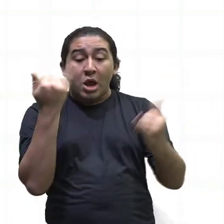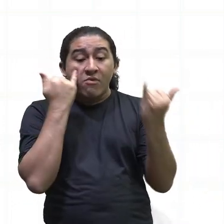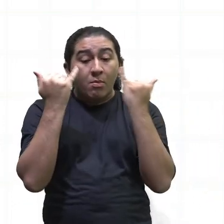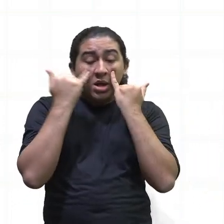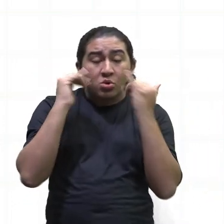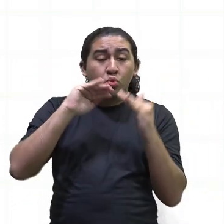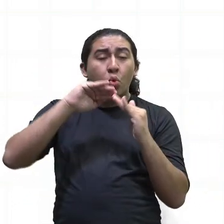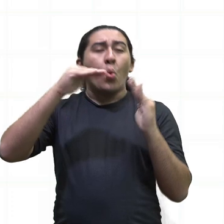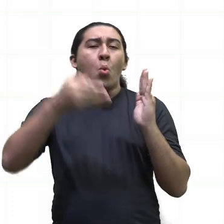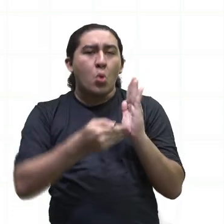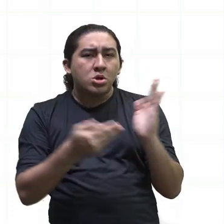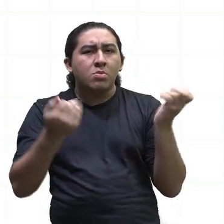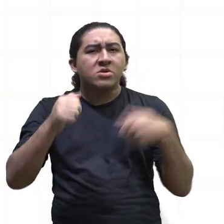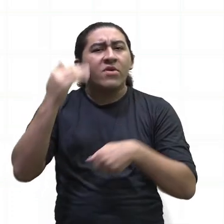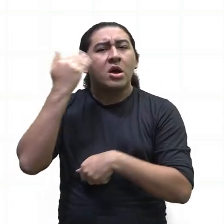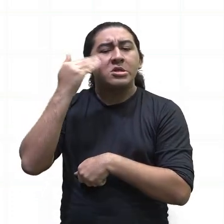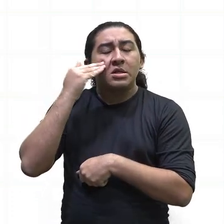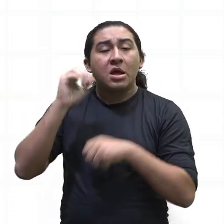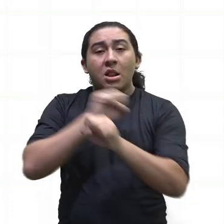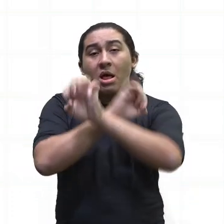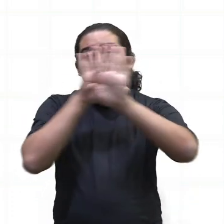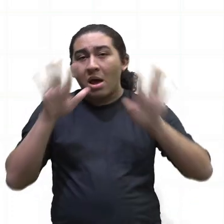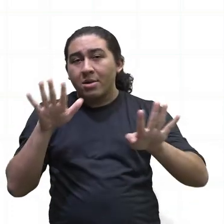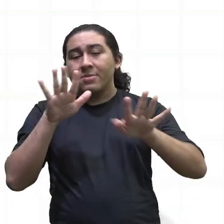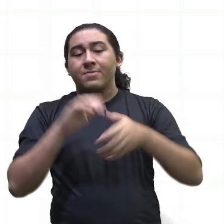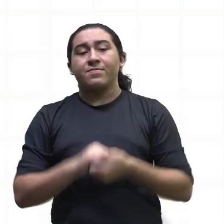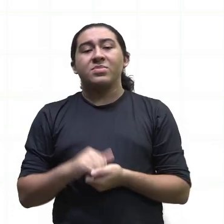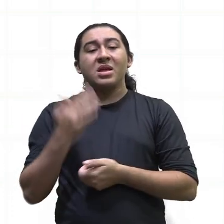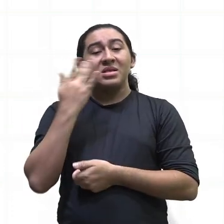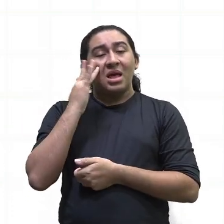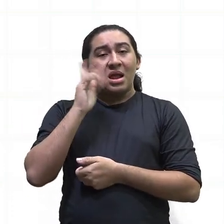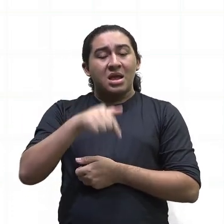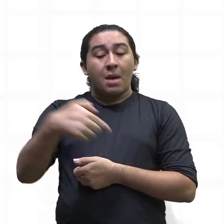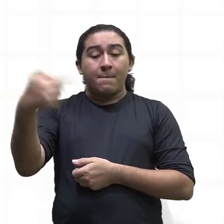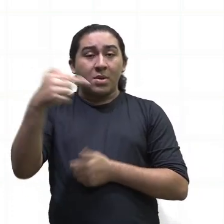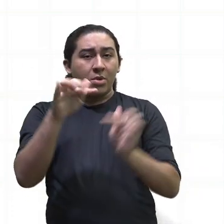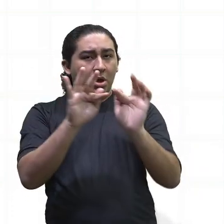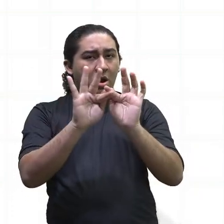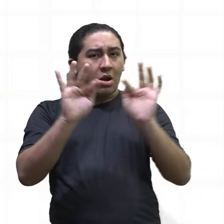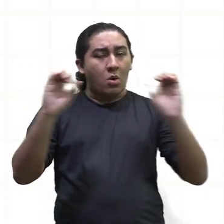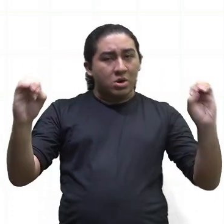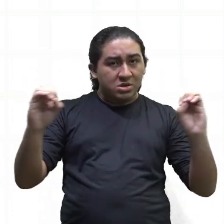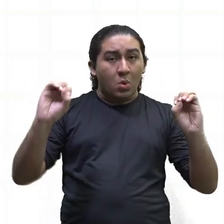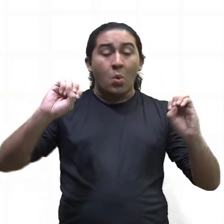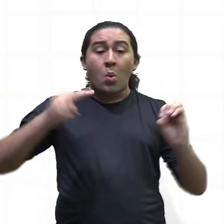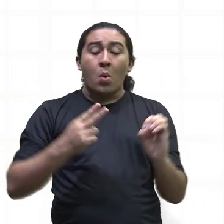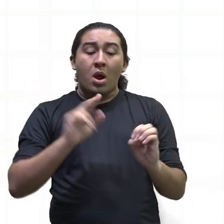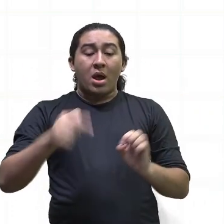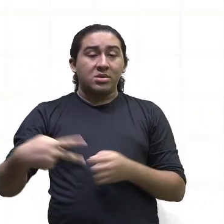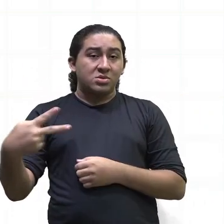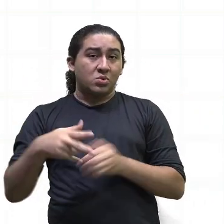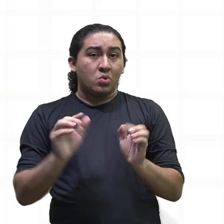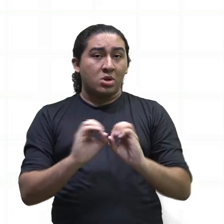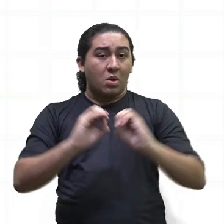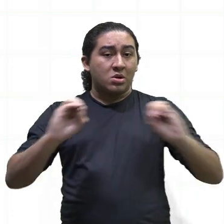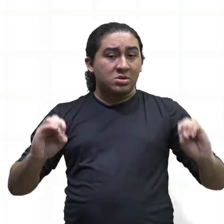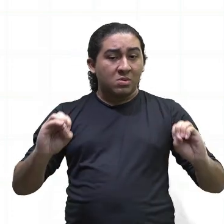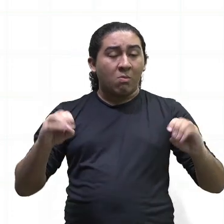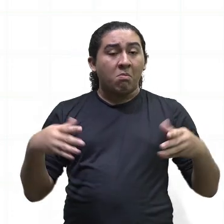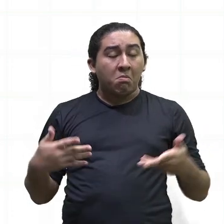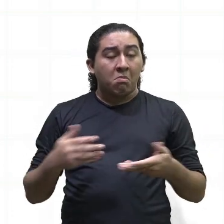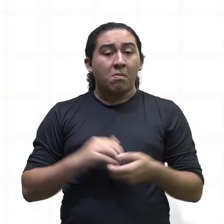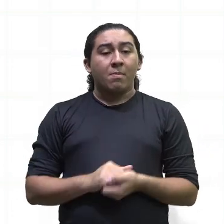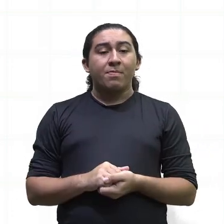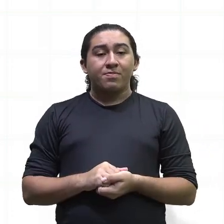que aconteceu? Será que o do edifício cochilava, porteiro cochilava? Vou